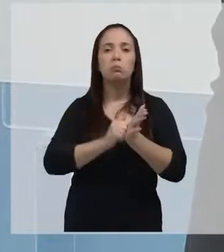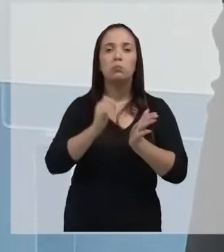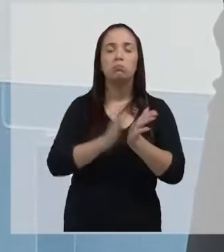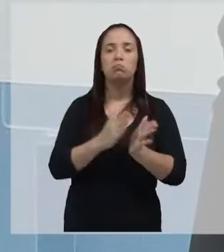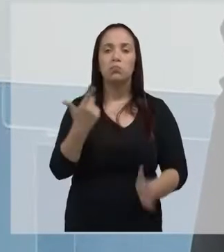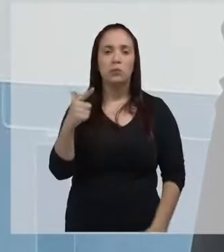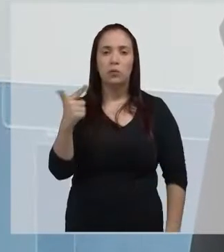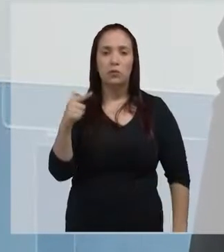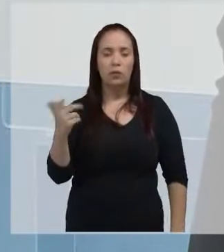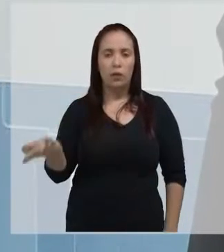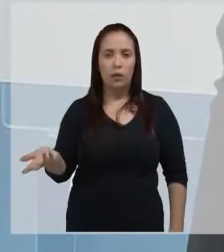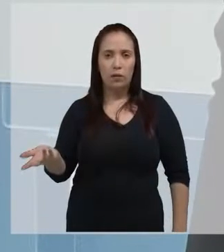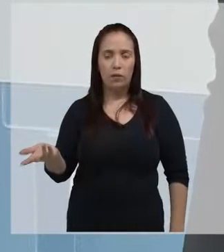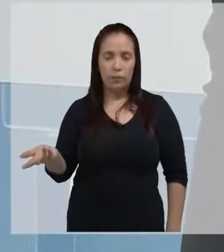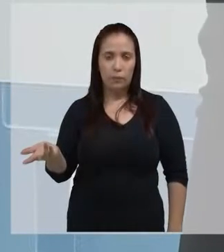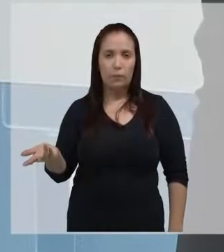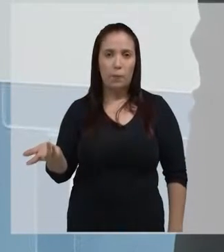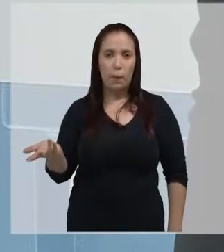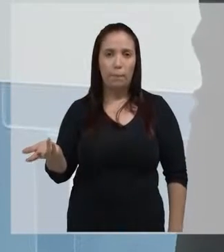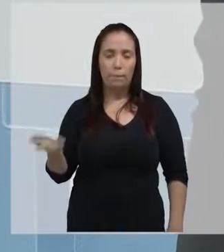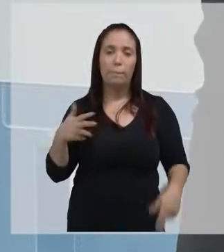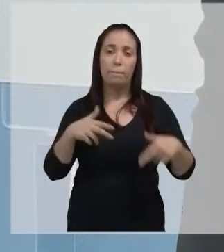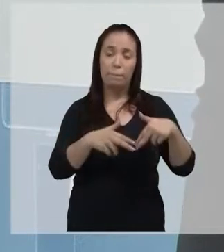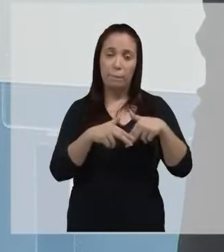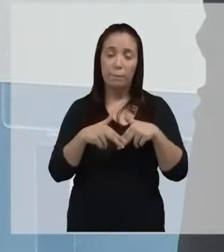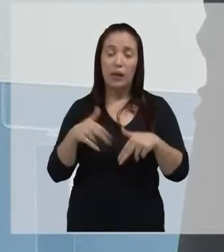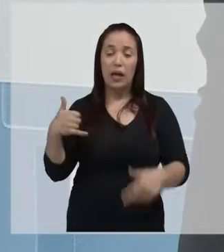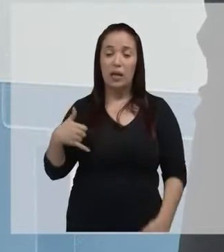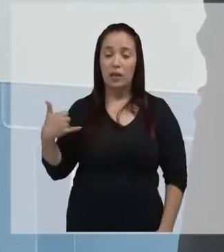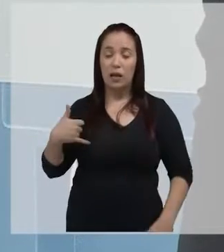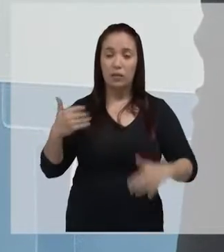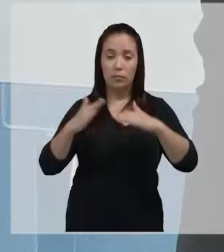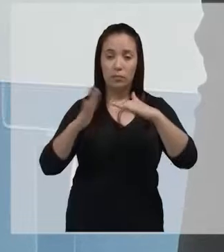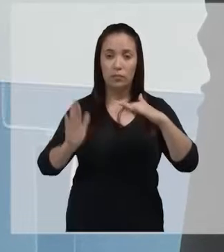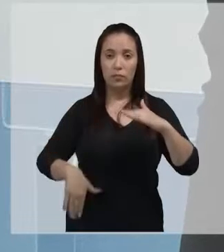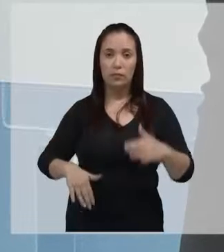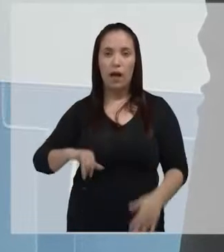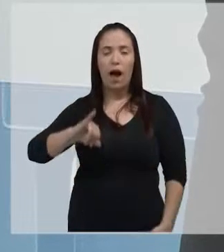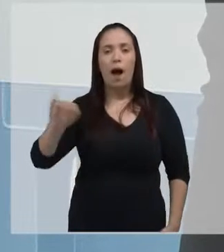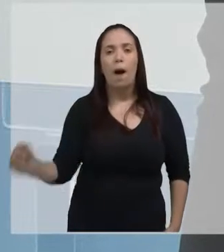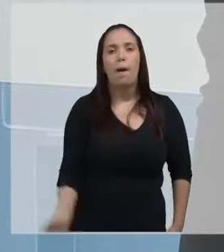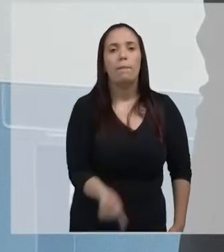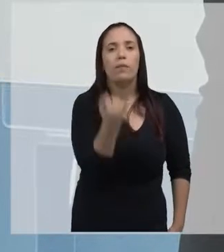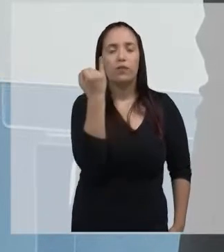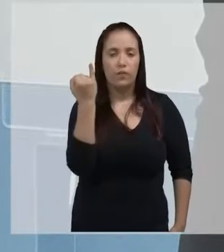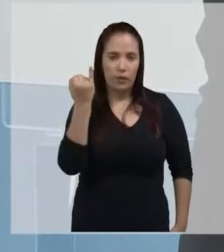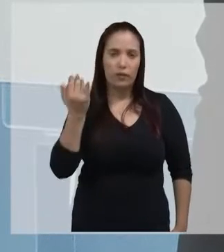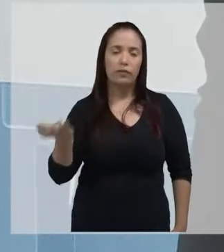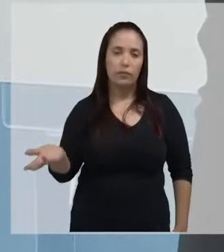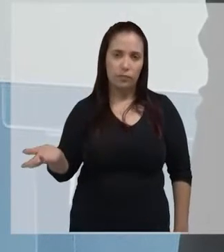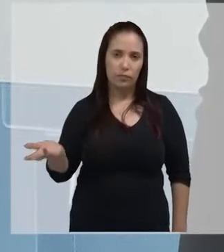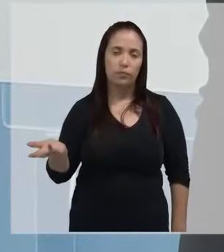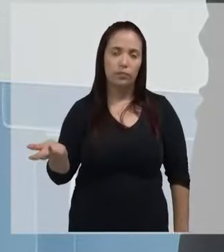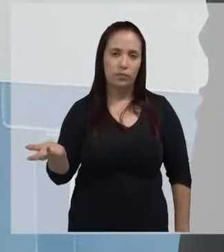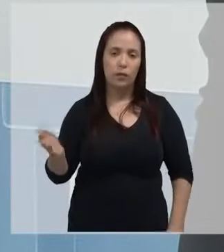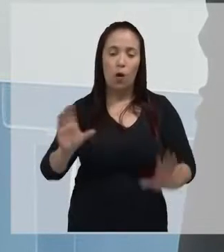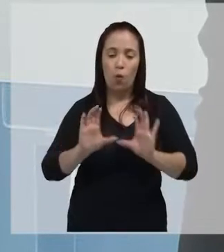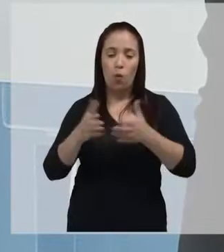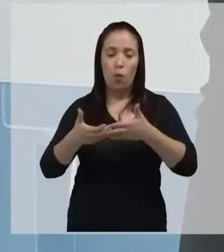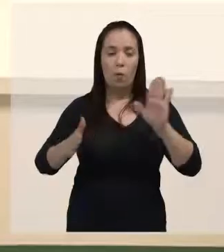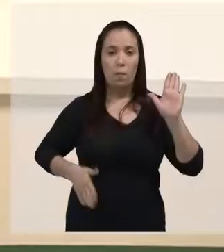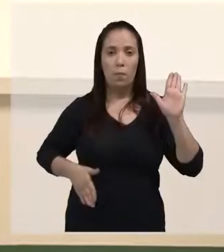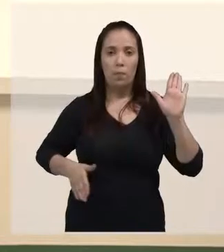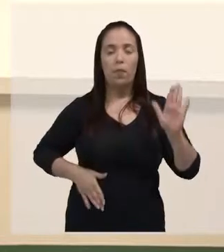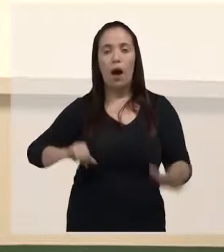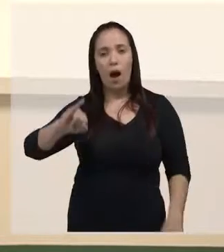É como se ele não tivesse feito nada. Então, o menor, ele usa isso... É o tráfico. O tráfico só faz isso. O